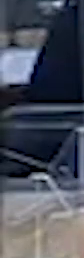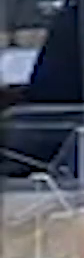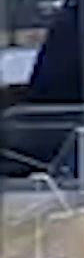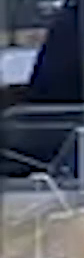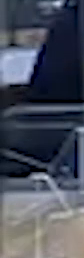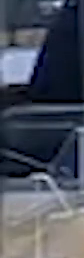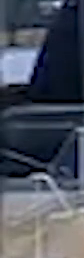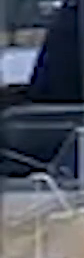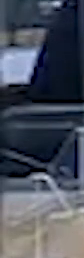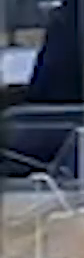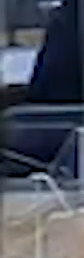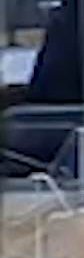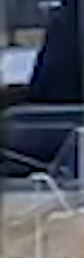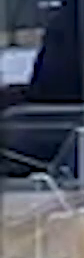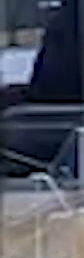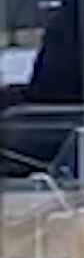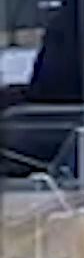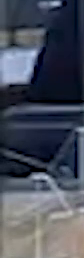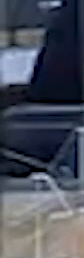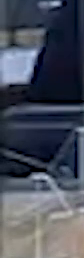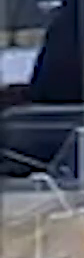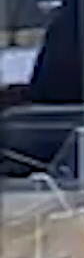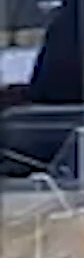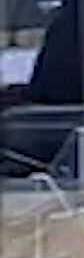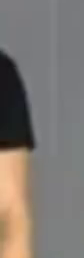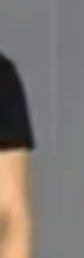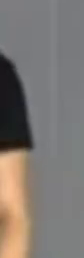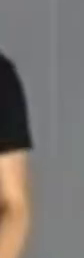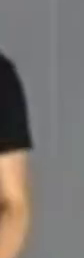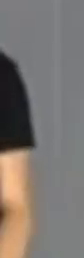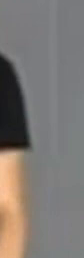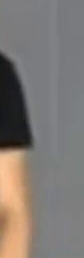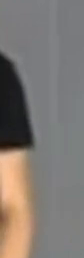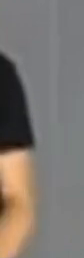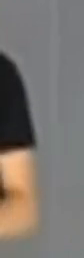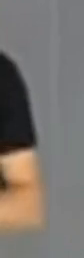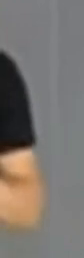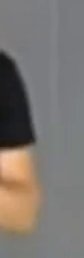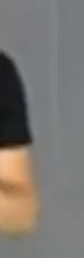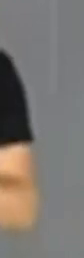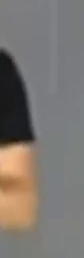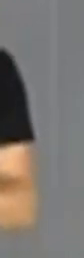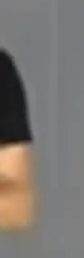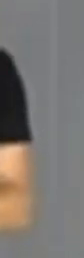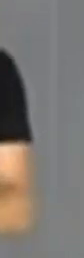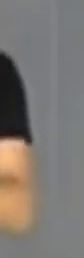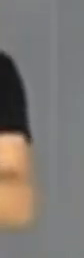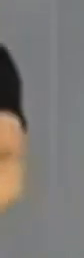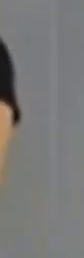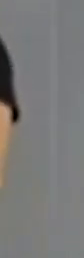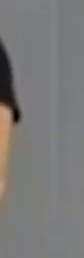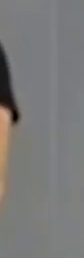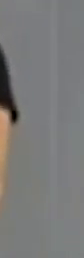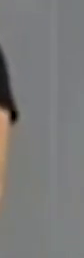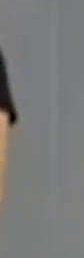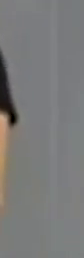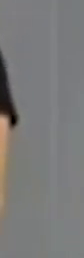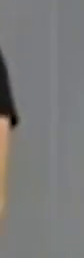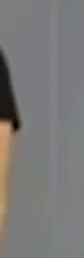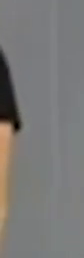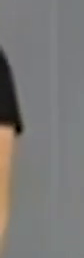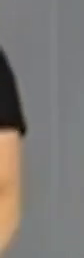Marconi afirmou que a CGU cumpriu o mandado de busca e apreensão em sua casa em outubro do ano passado. Após a operação, ficou